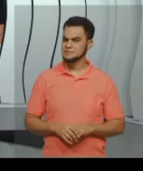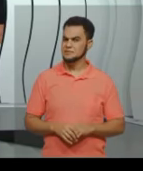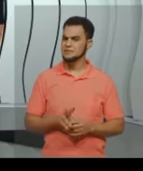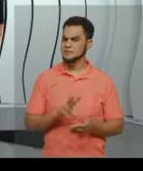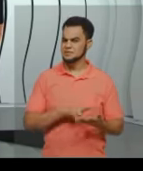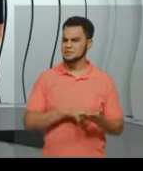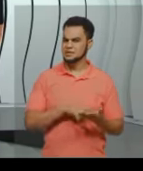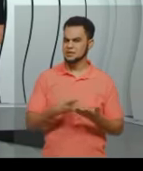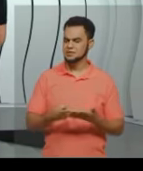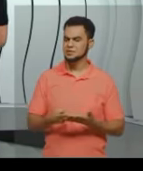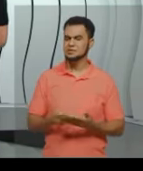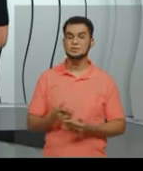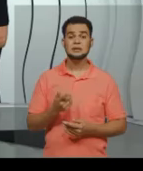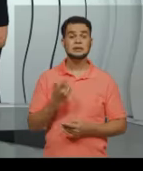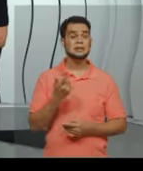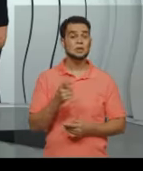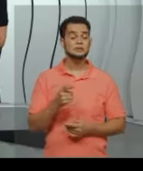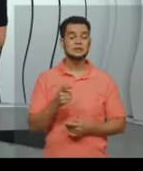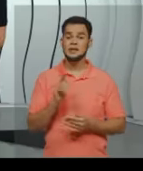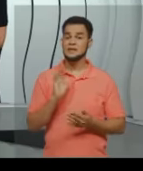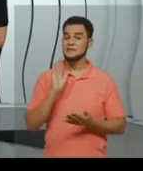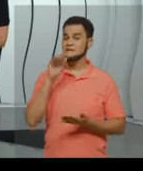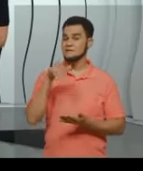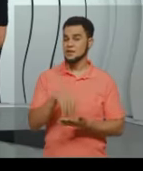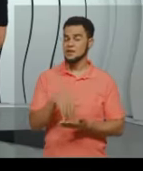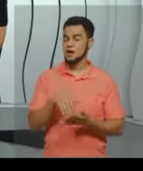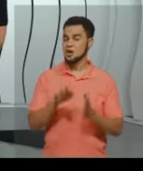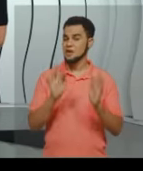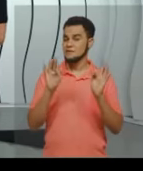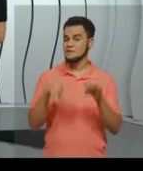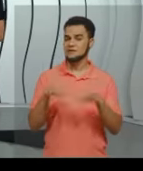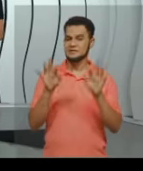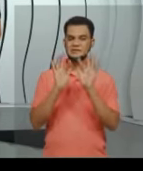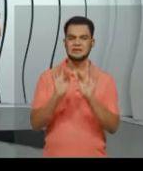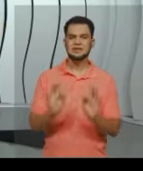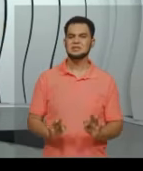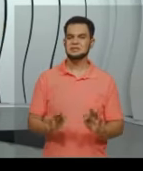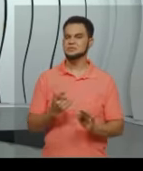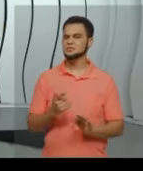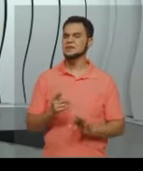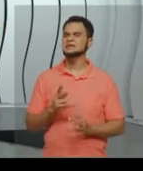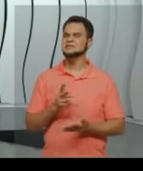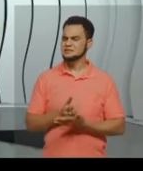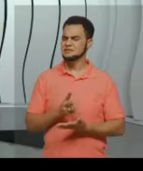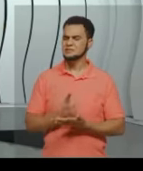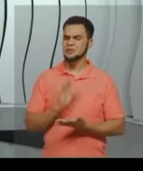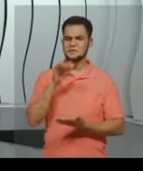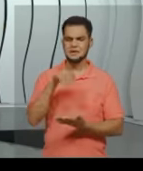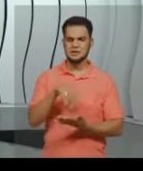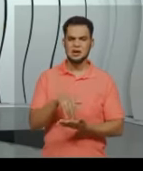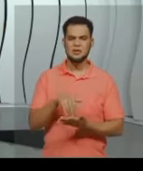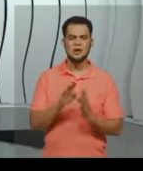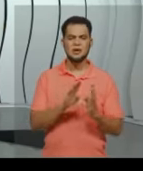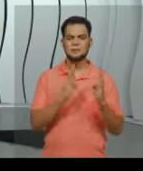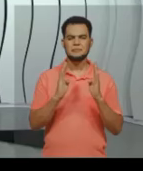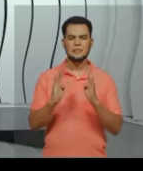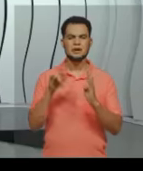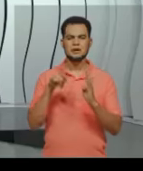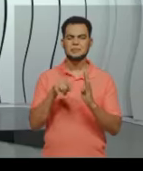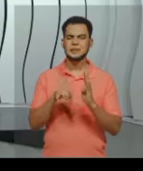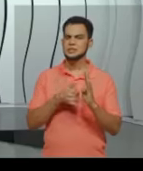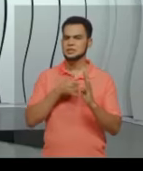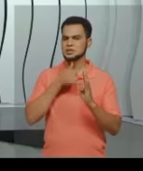traduzindo, não há finais felizes. Os finais são a parte mais triste. Are the saddest part.